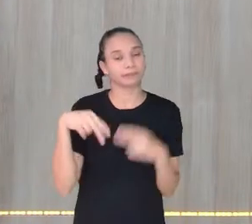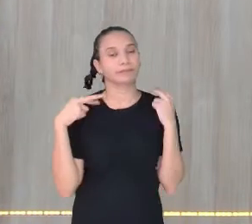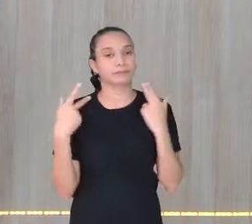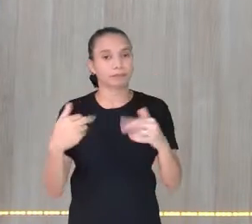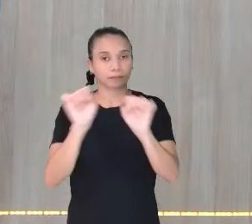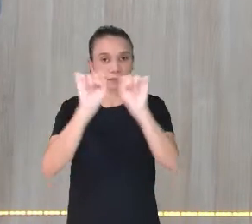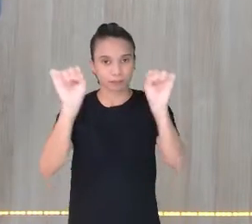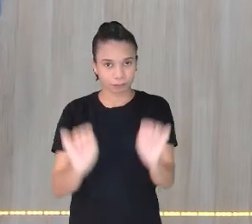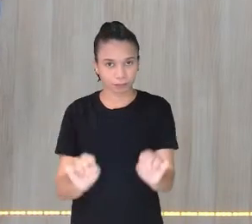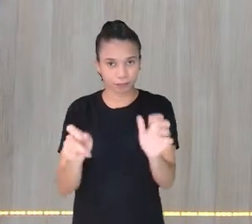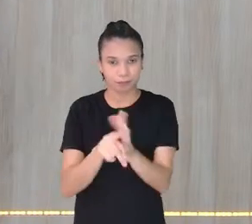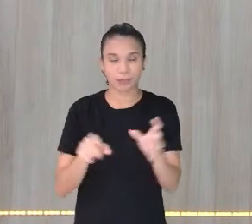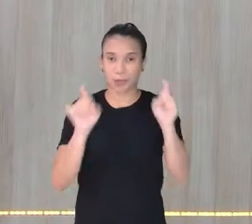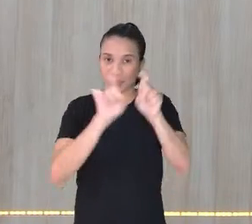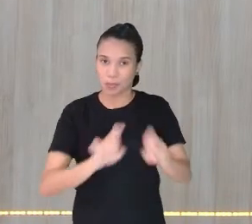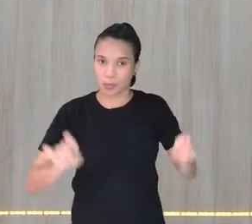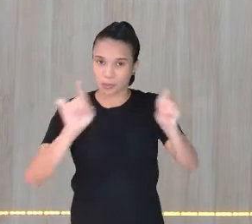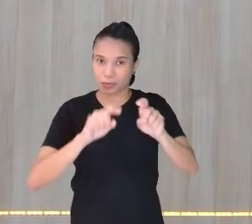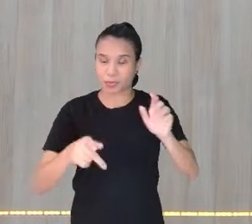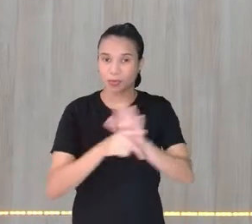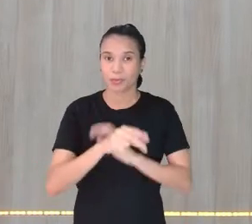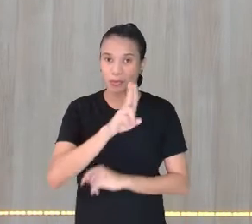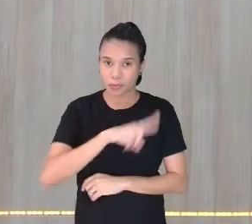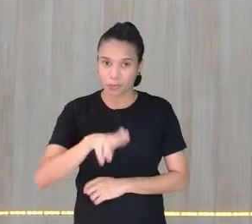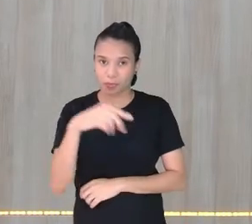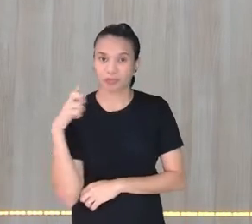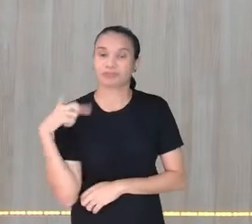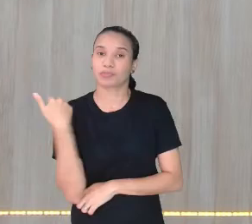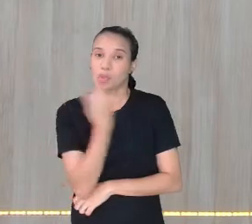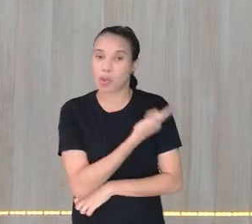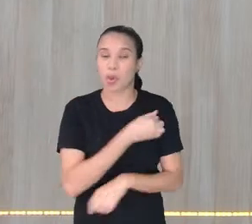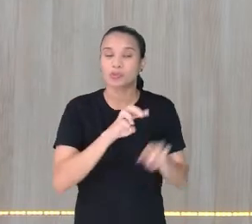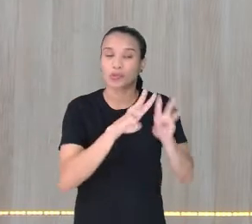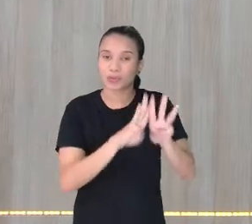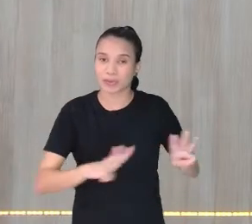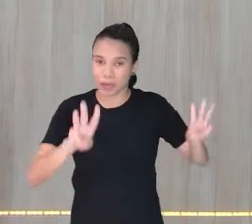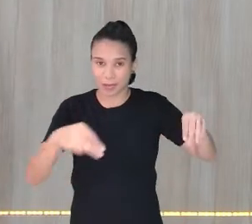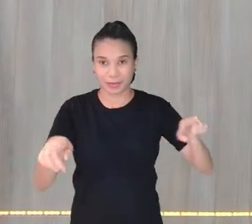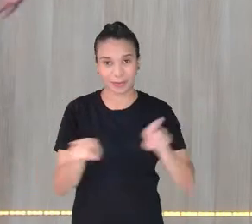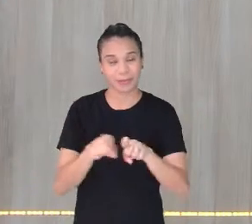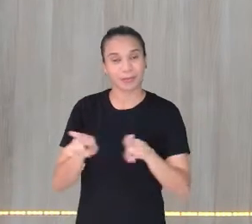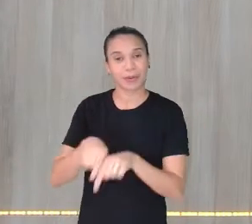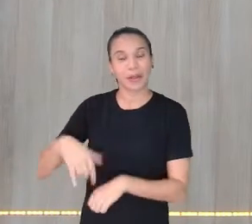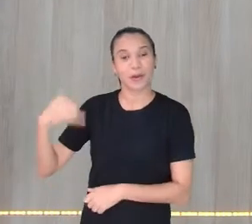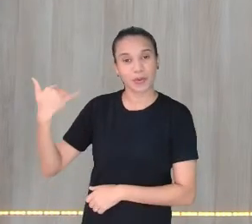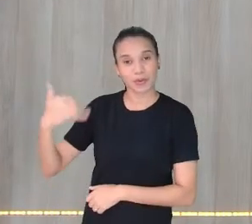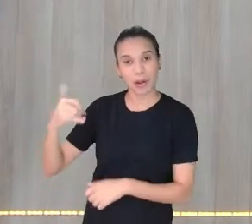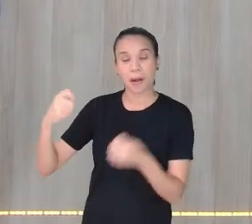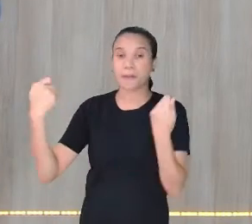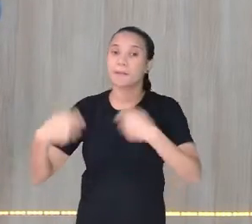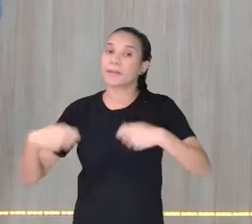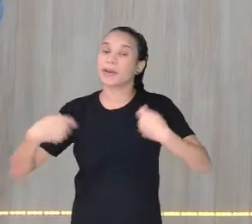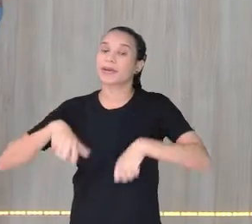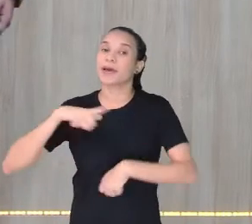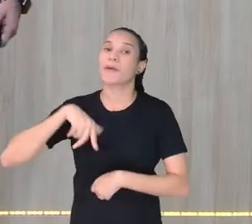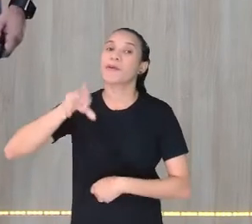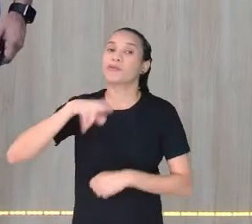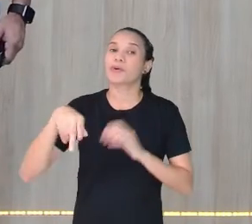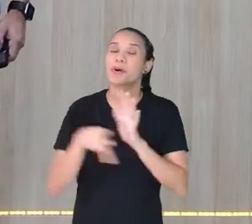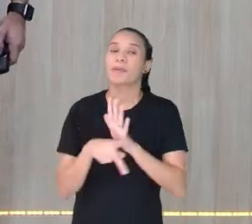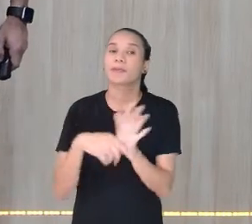sistema. No computador você vai acessar o nosso site e através do celular você precisa baixar aí o